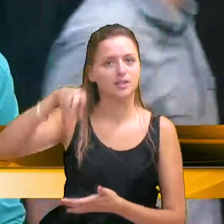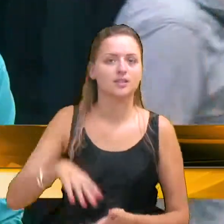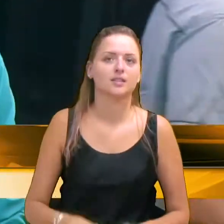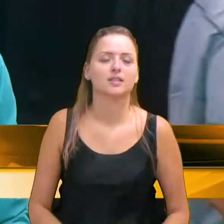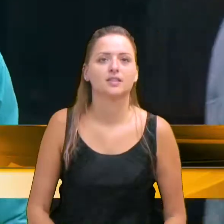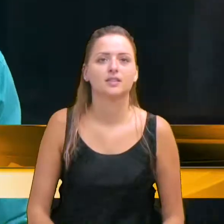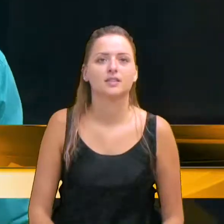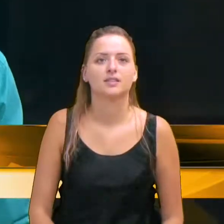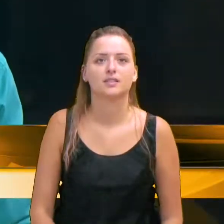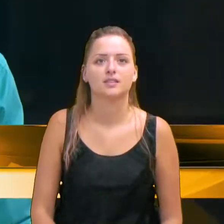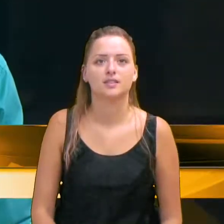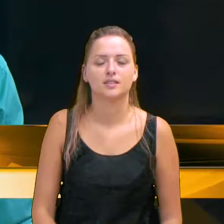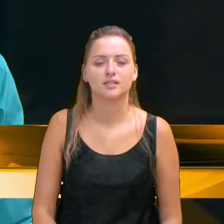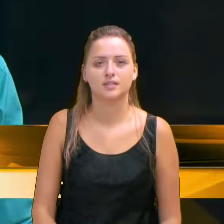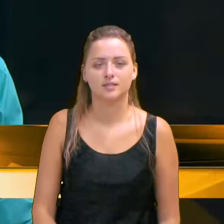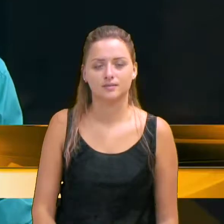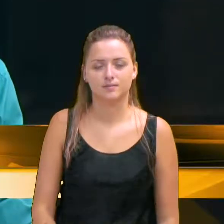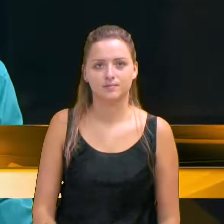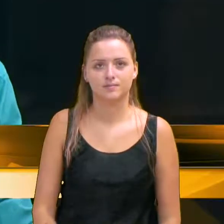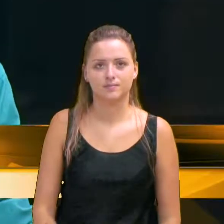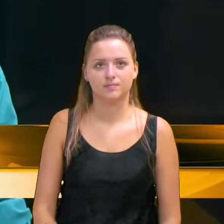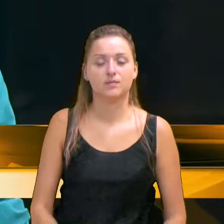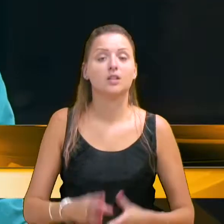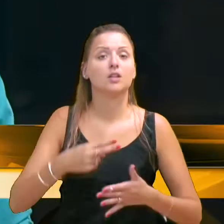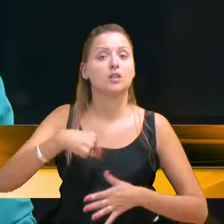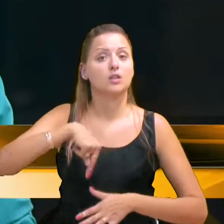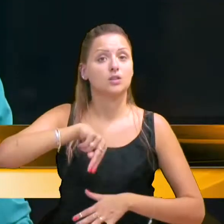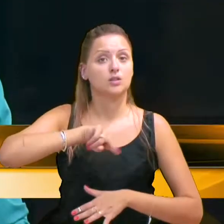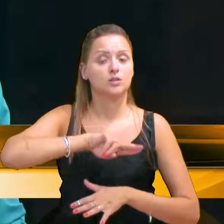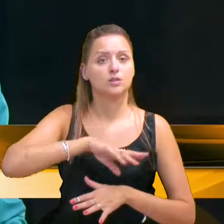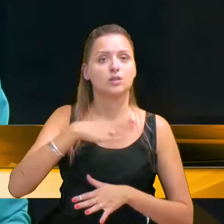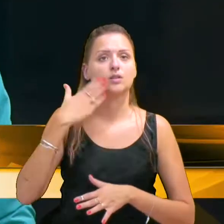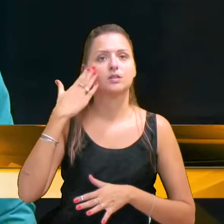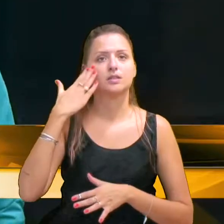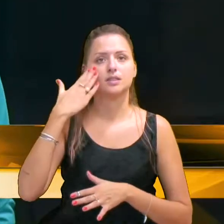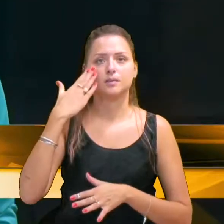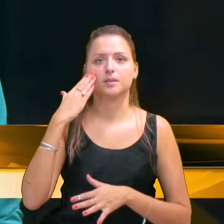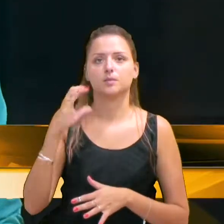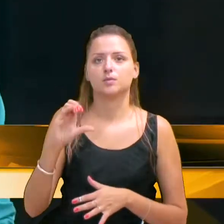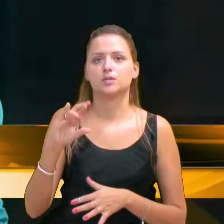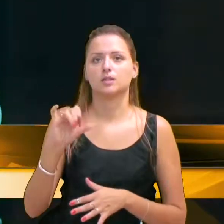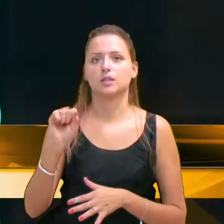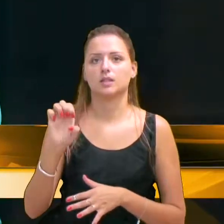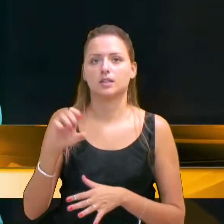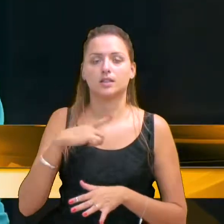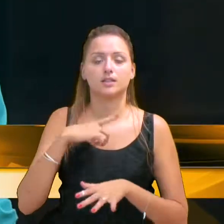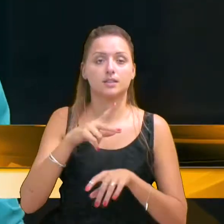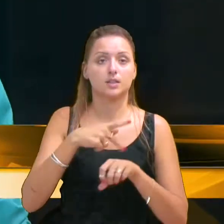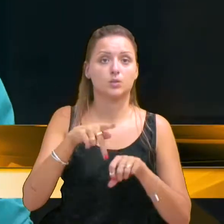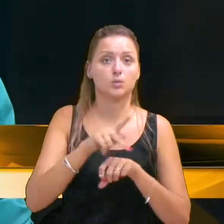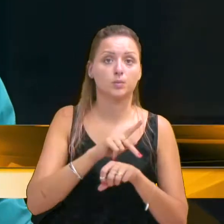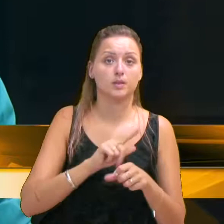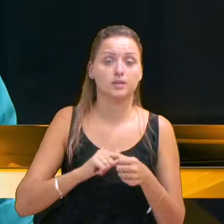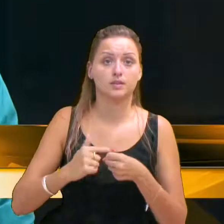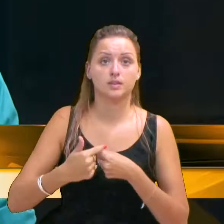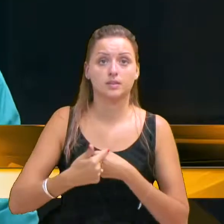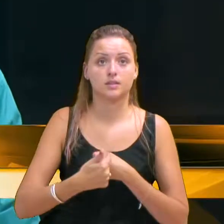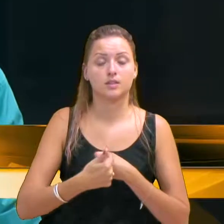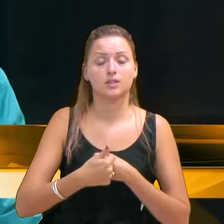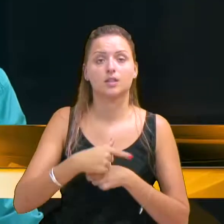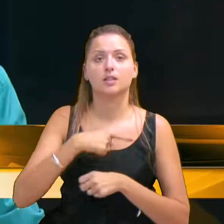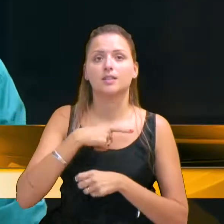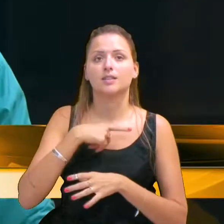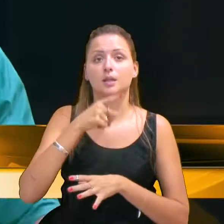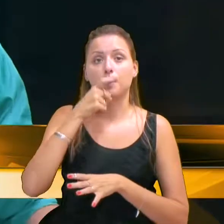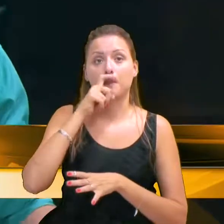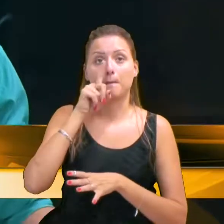Não, senhor presidente, como eu estava falando, todos nós sabemos, é notório, né, a crise que existe no nosso país, na nossa cidade, e assim, consequentemente, há vários